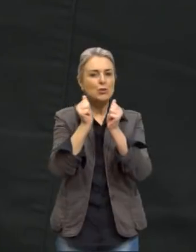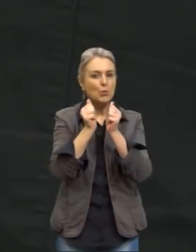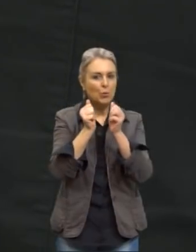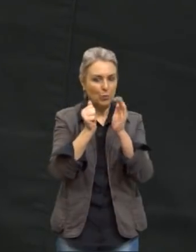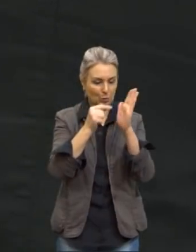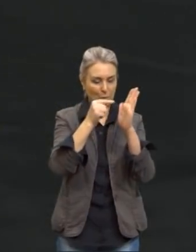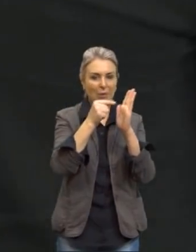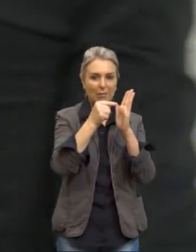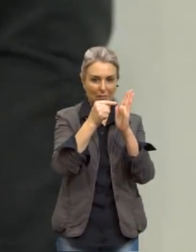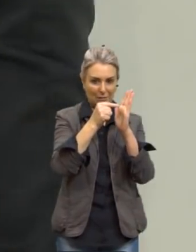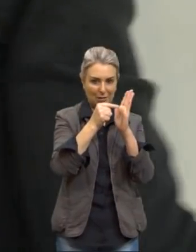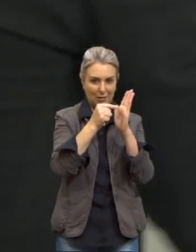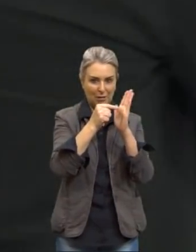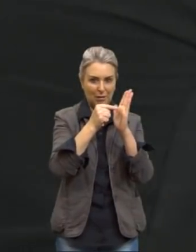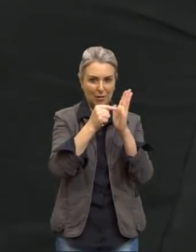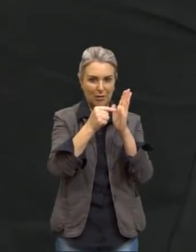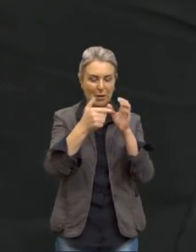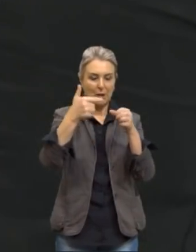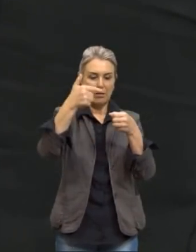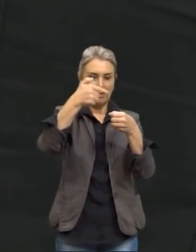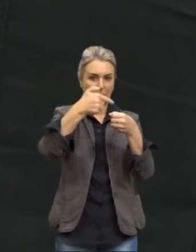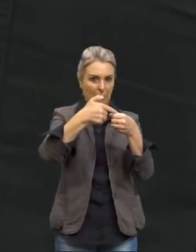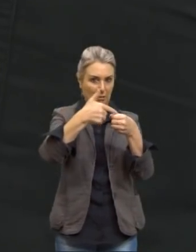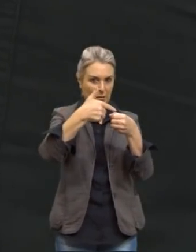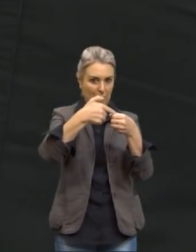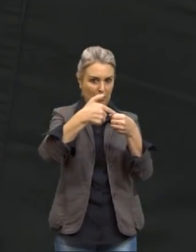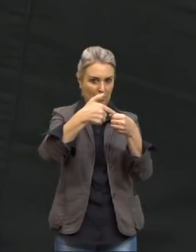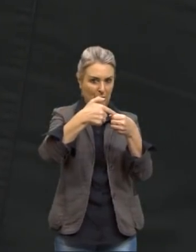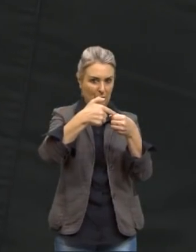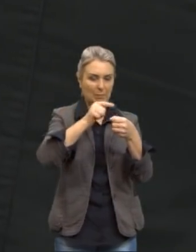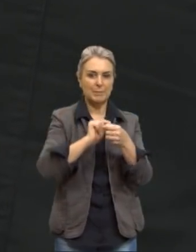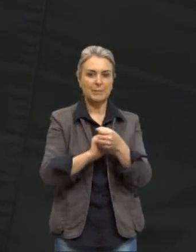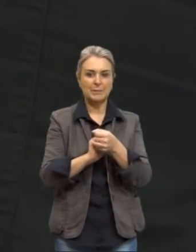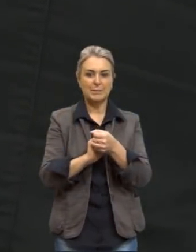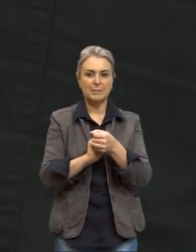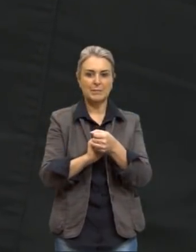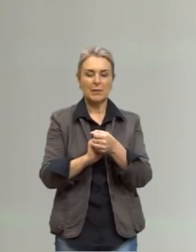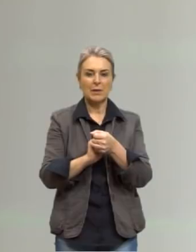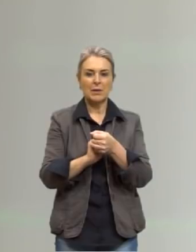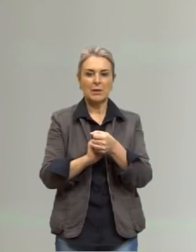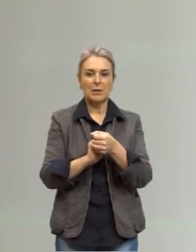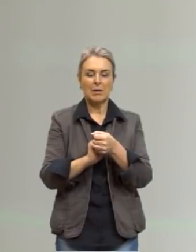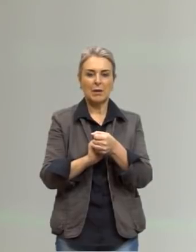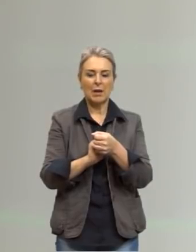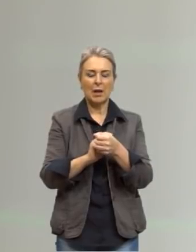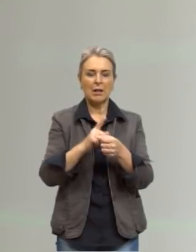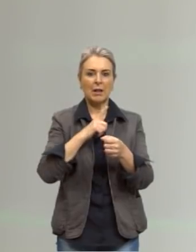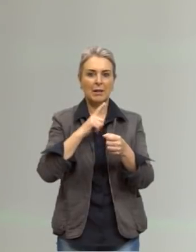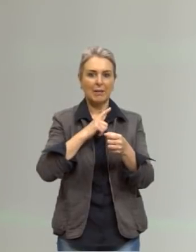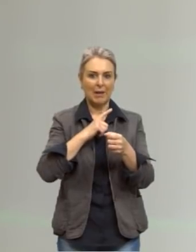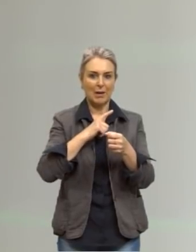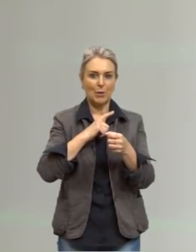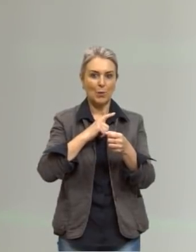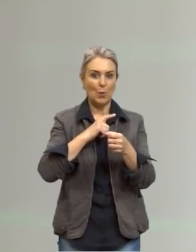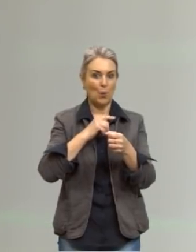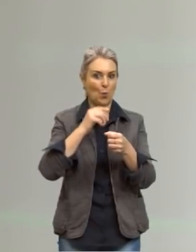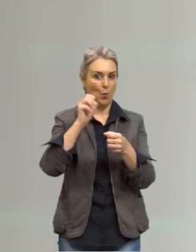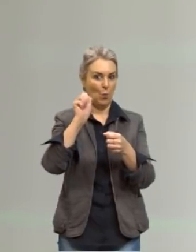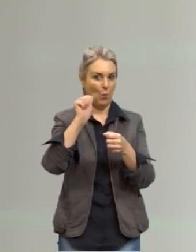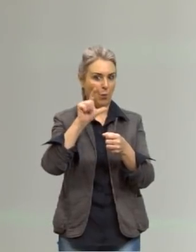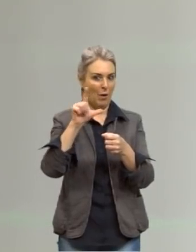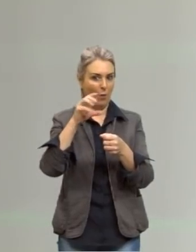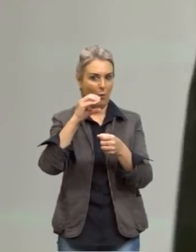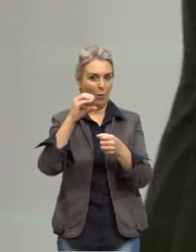ml de gasolina gasolina e eu sei que a gasolina tem álcool